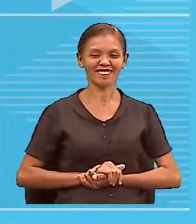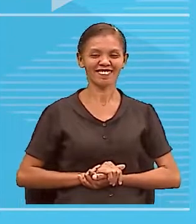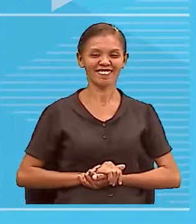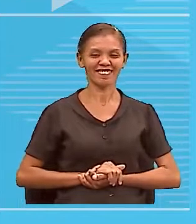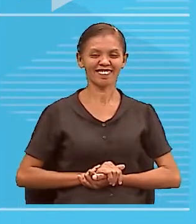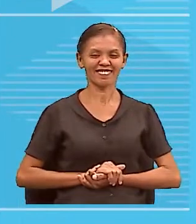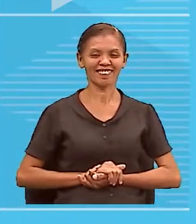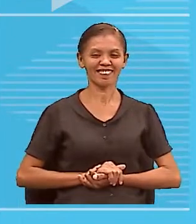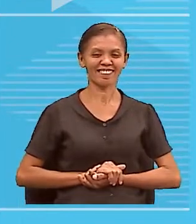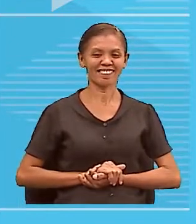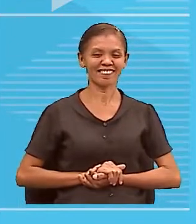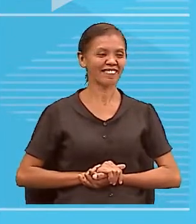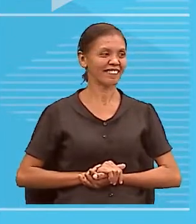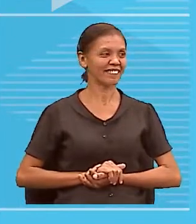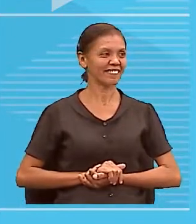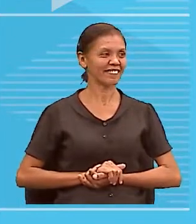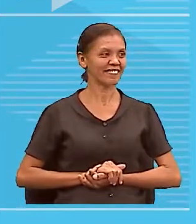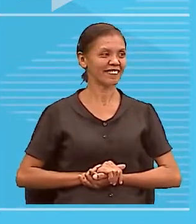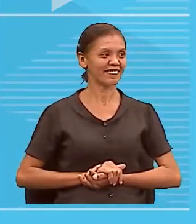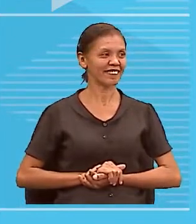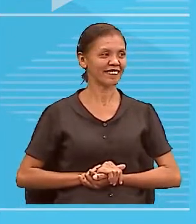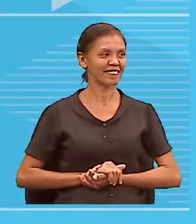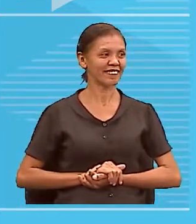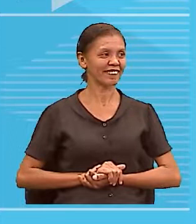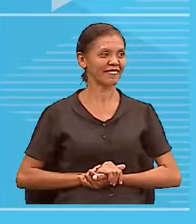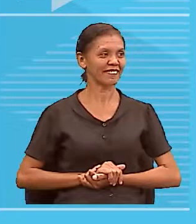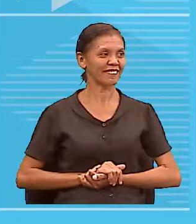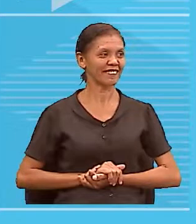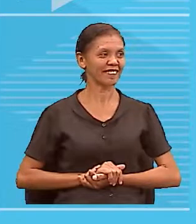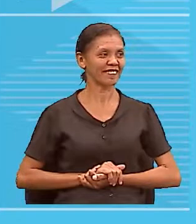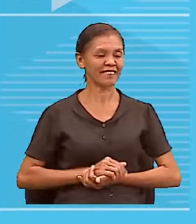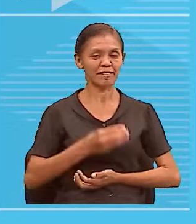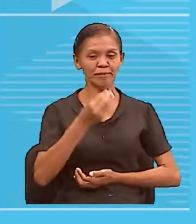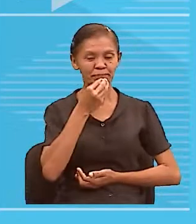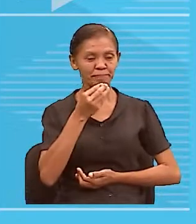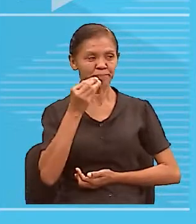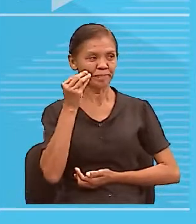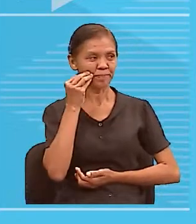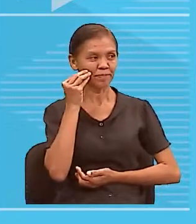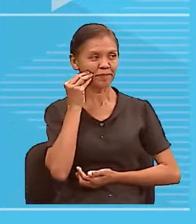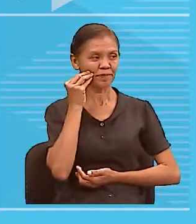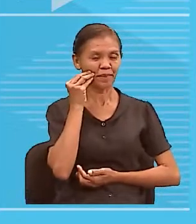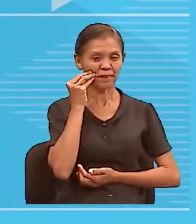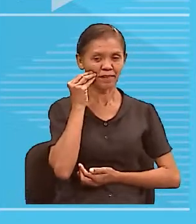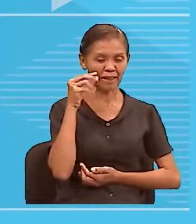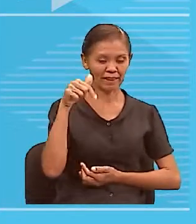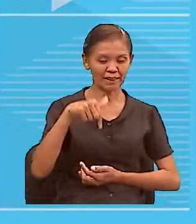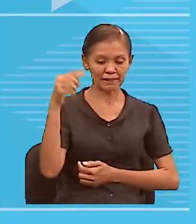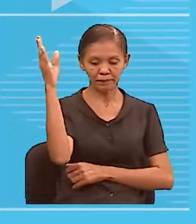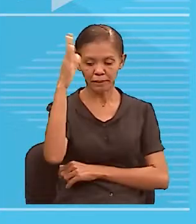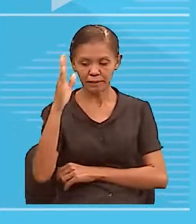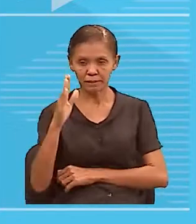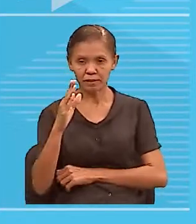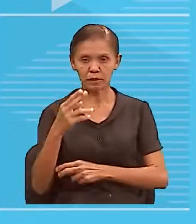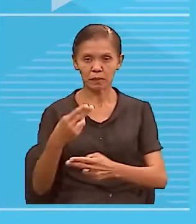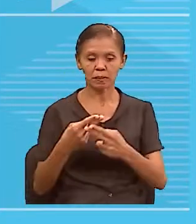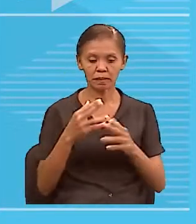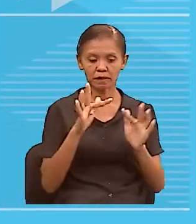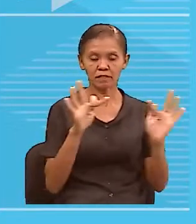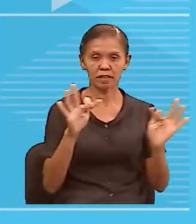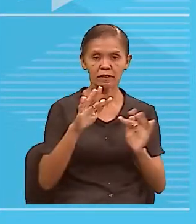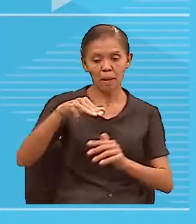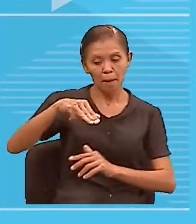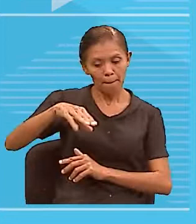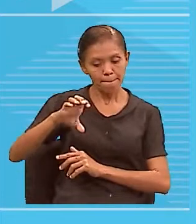me beija né aqui no aqui no Brasil né a gente fala me beija coloca o pronome primeiro e é